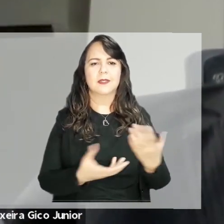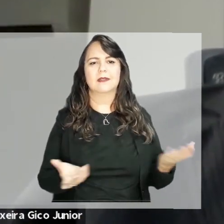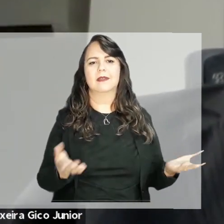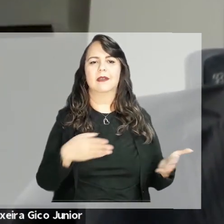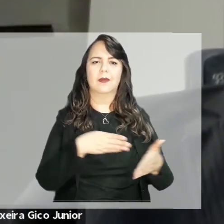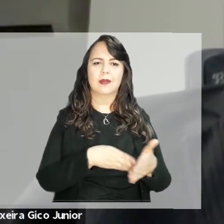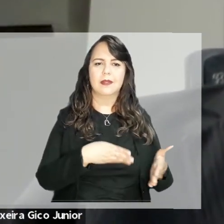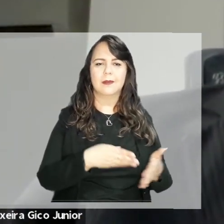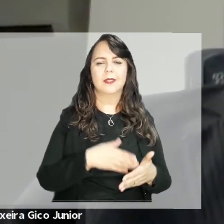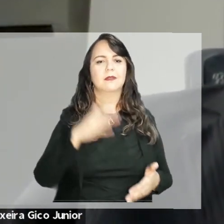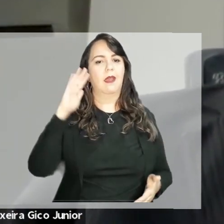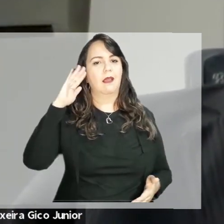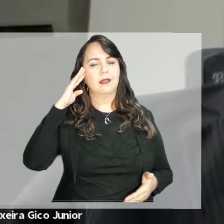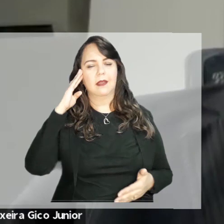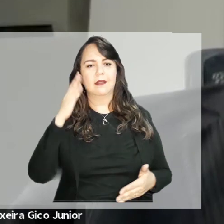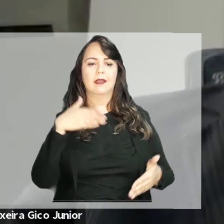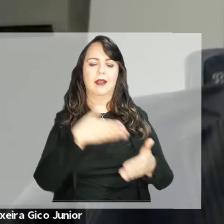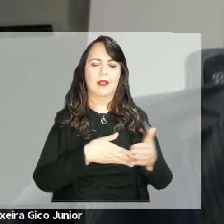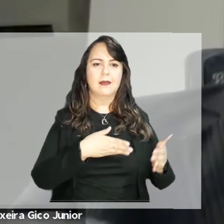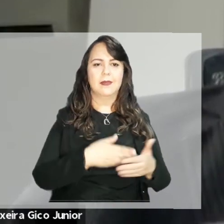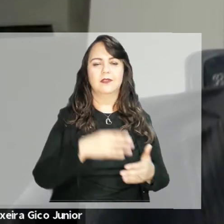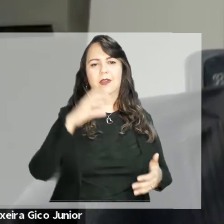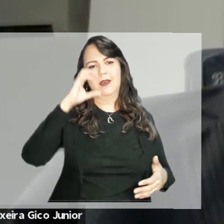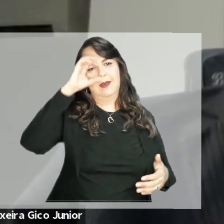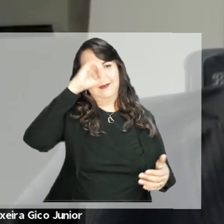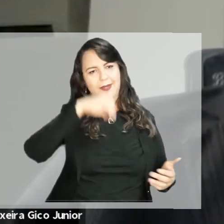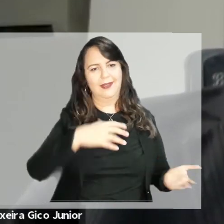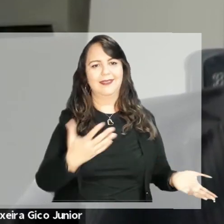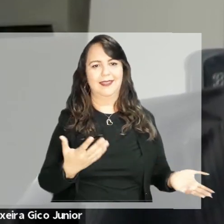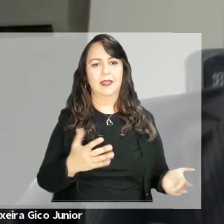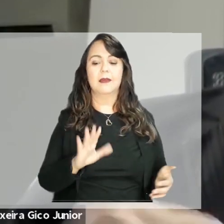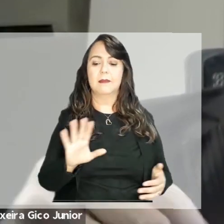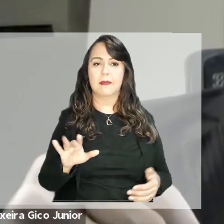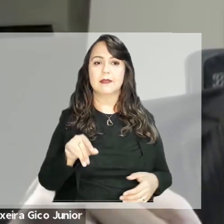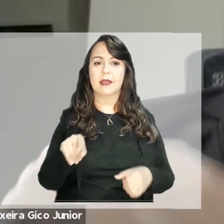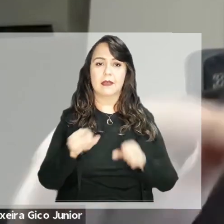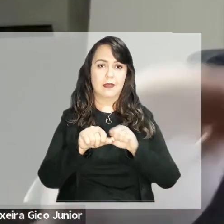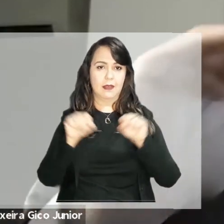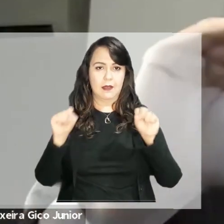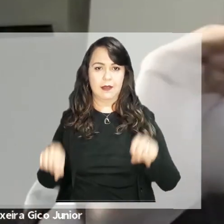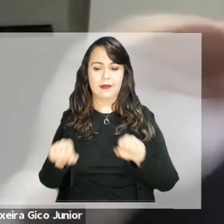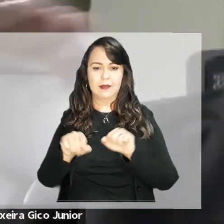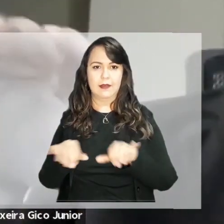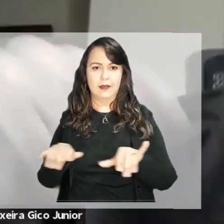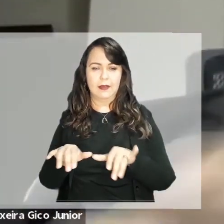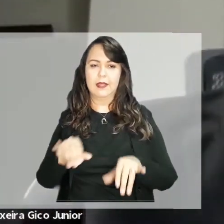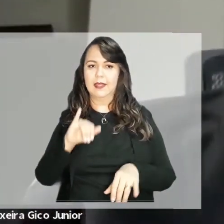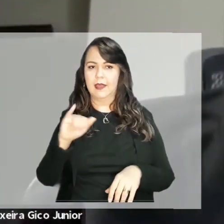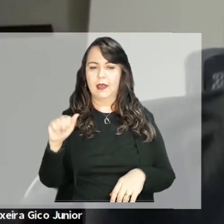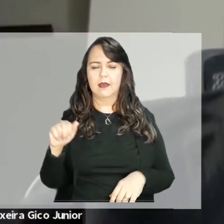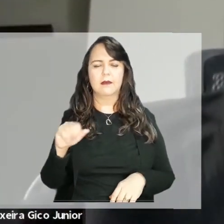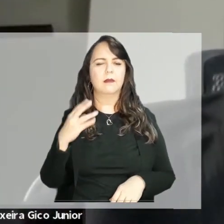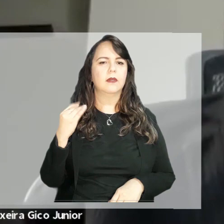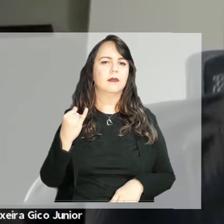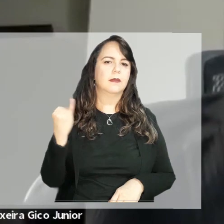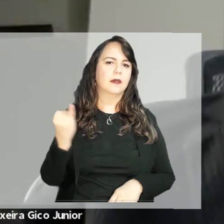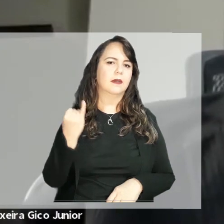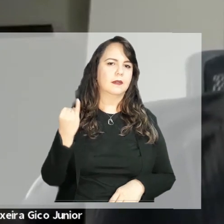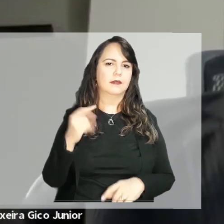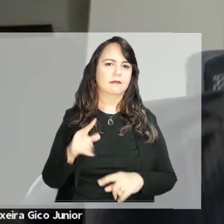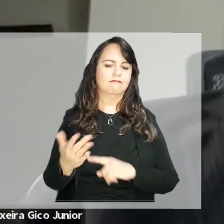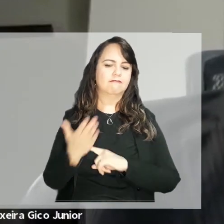têm seus próprios vieses. A máquina não será muito diferente disso, mas ela pode, pelo menos, a gente chama isso de a lei dos grandes